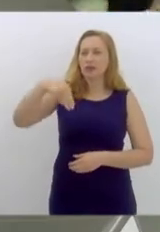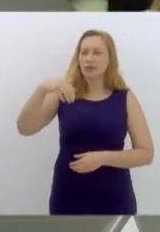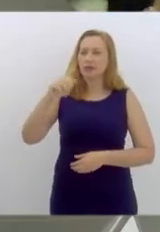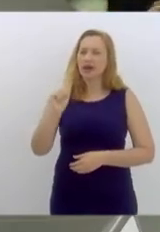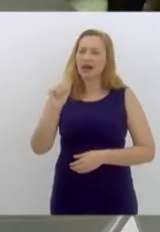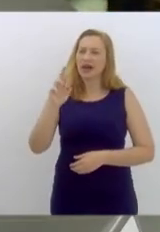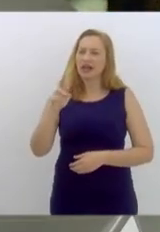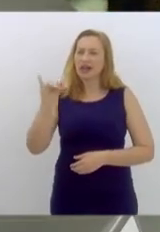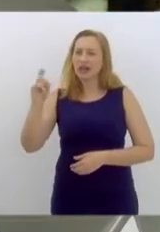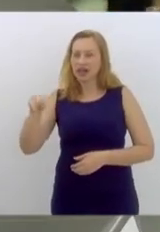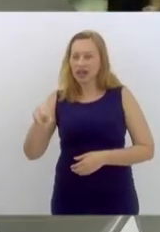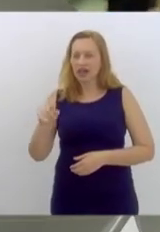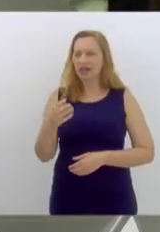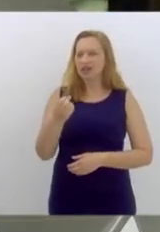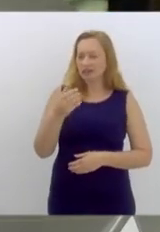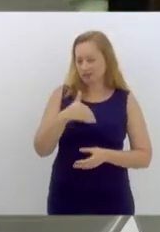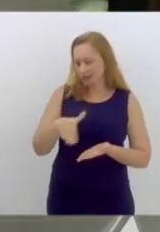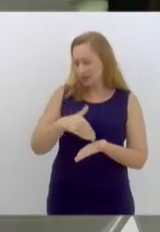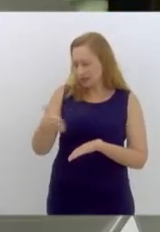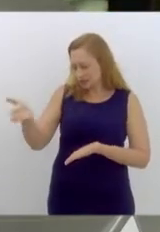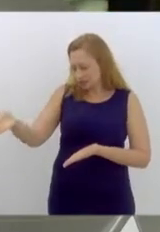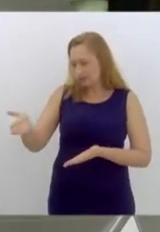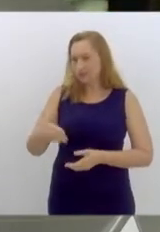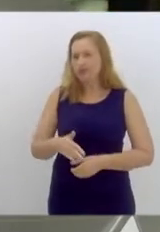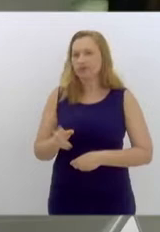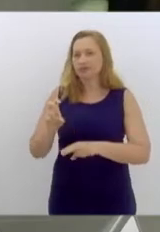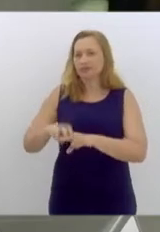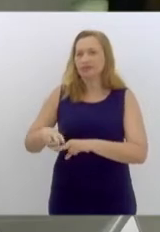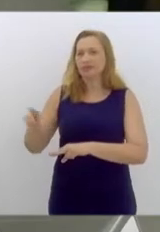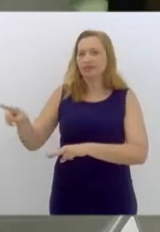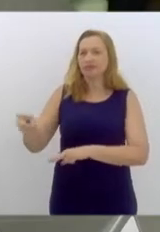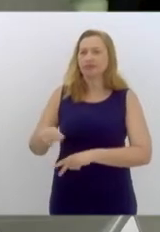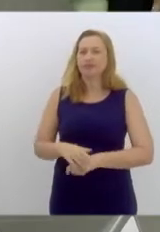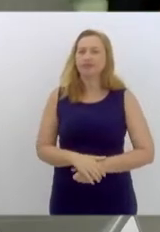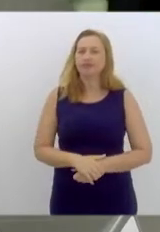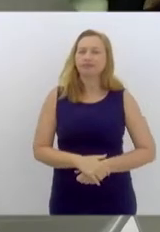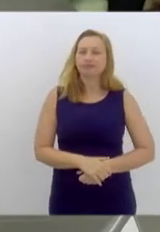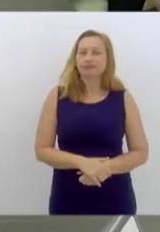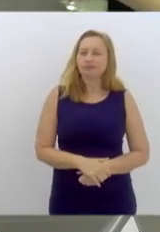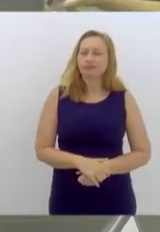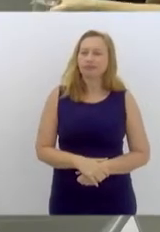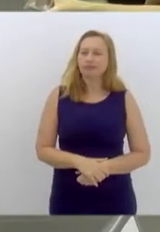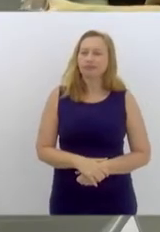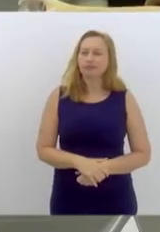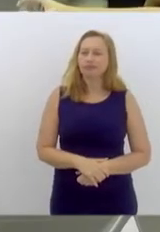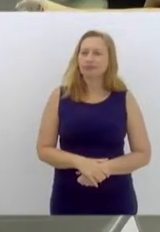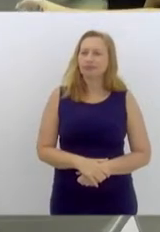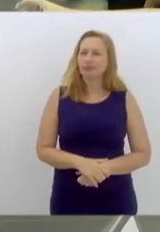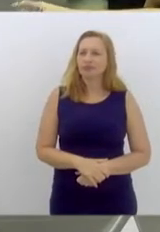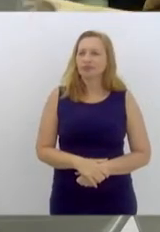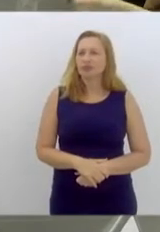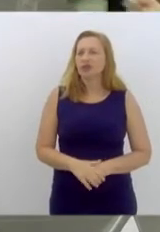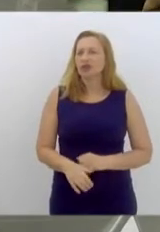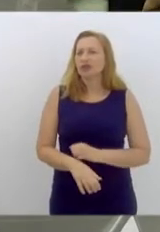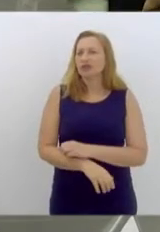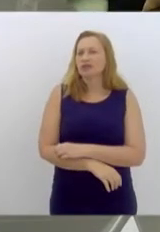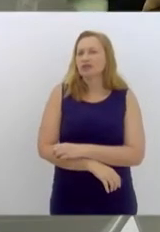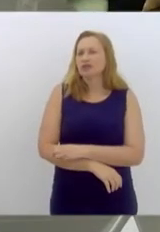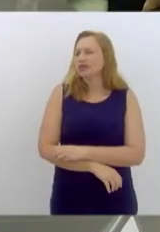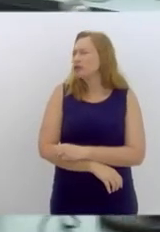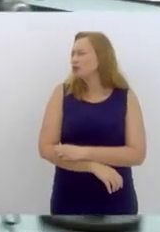Augusto. Secretário, por favor, sente aqui nessa brechinha que tem aqui.